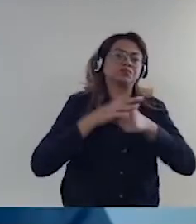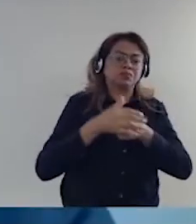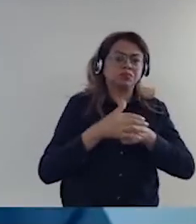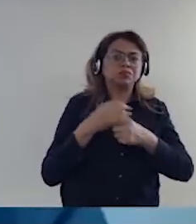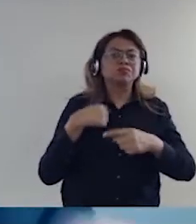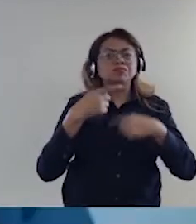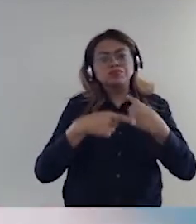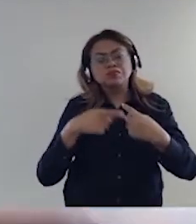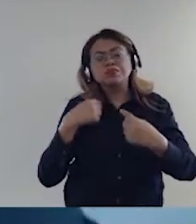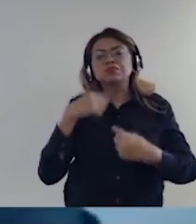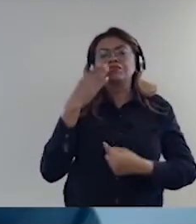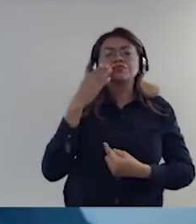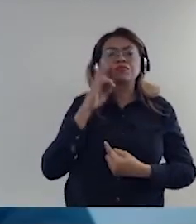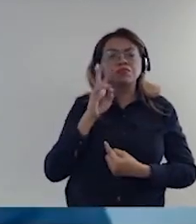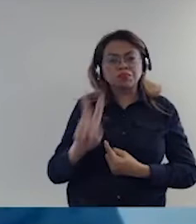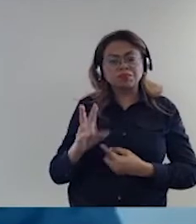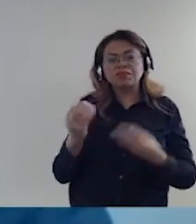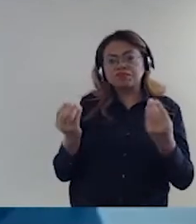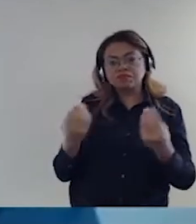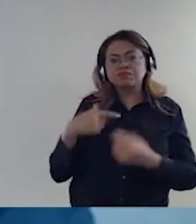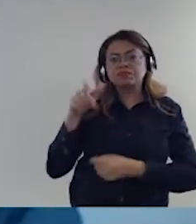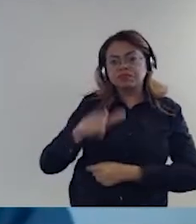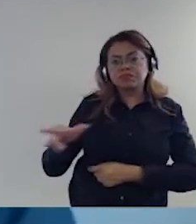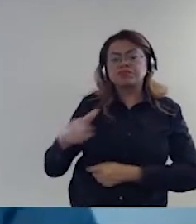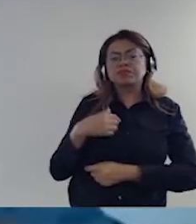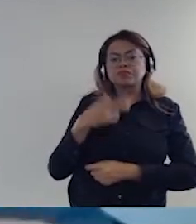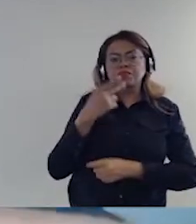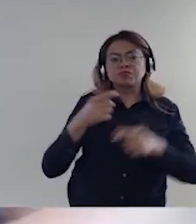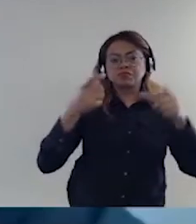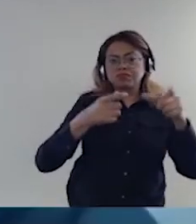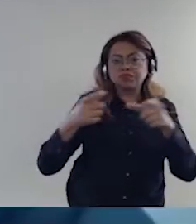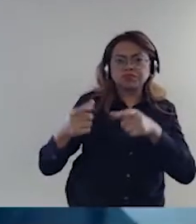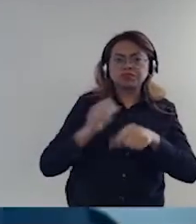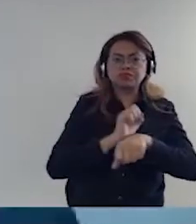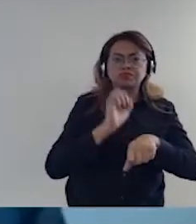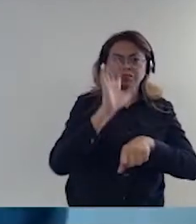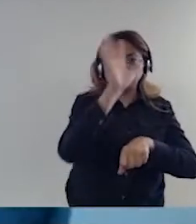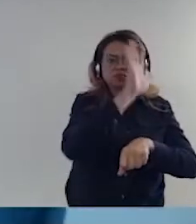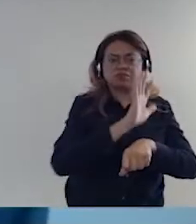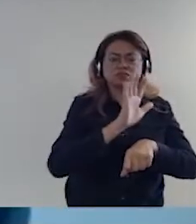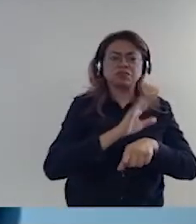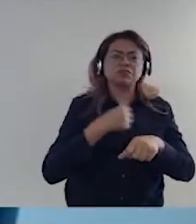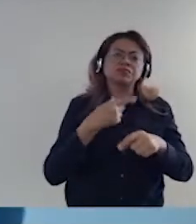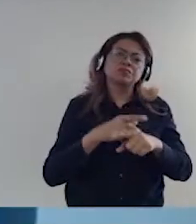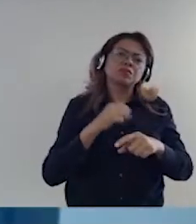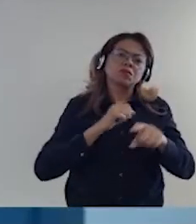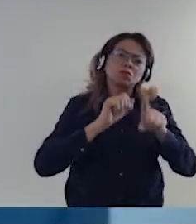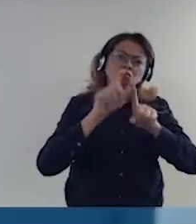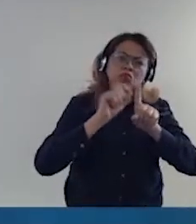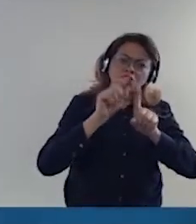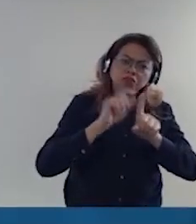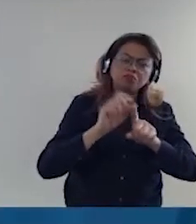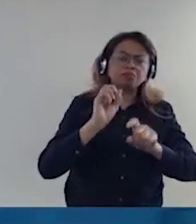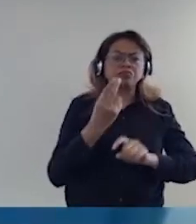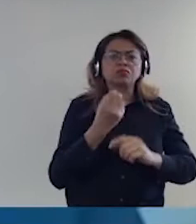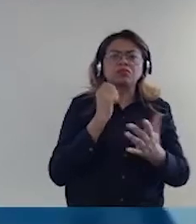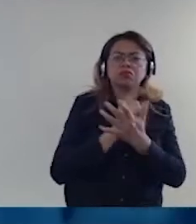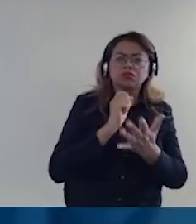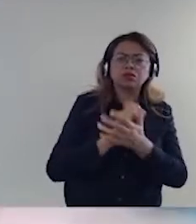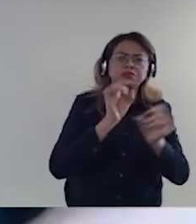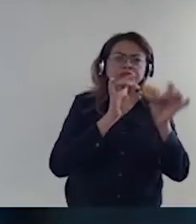reviram contratos de locação com 25%, 30%. Houve uma série de acordos que